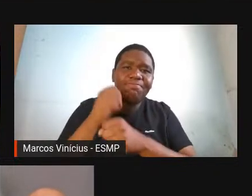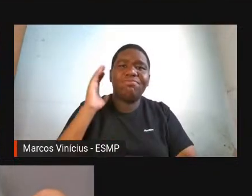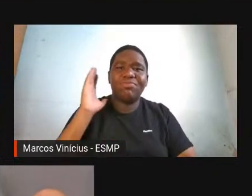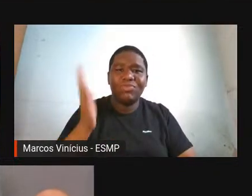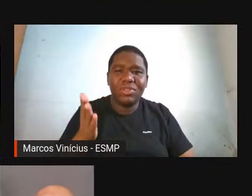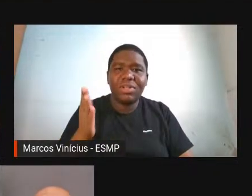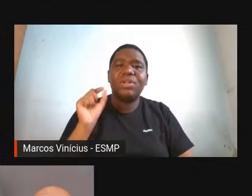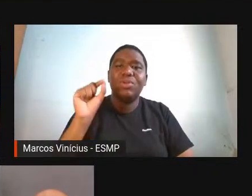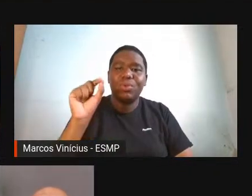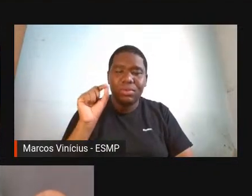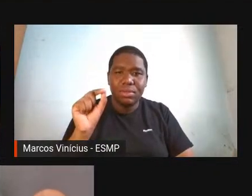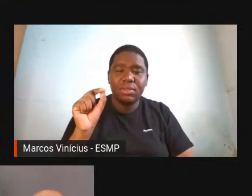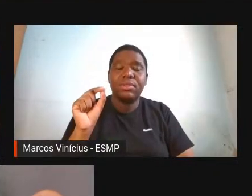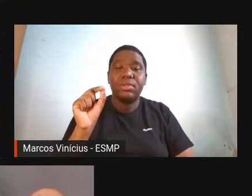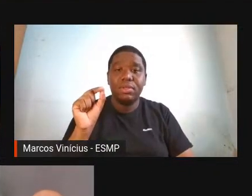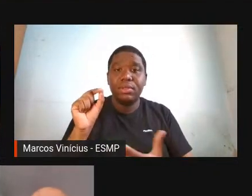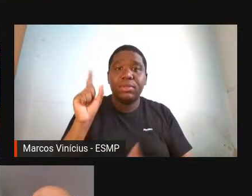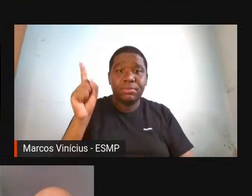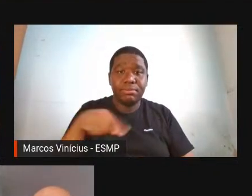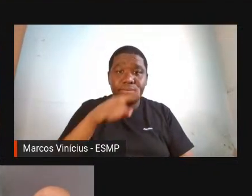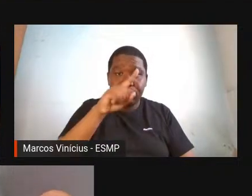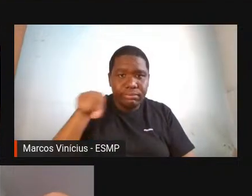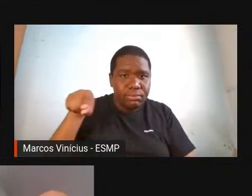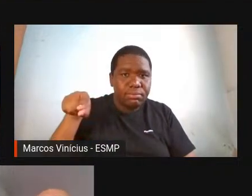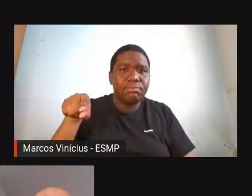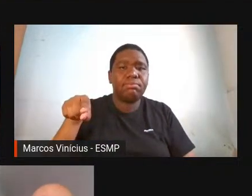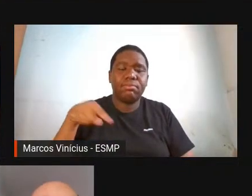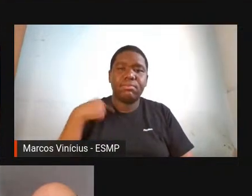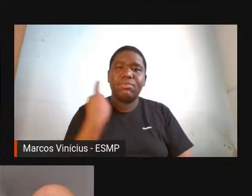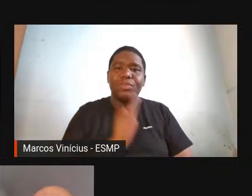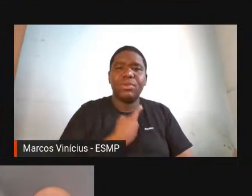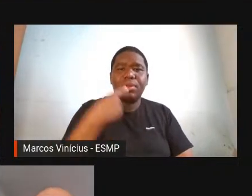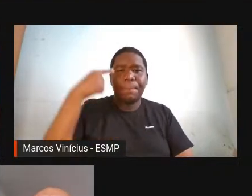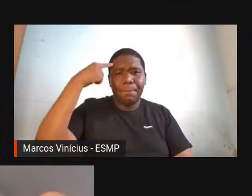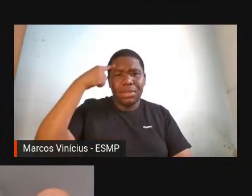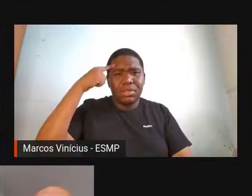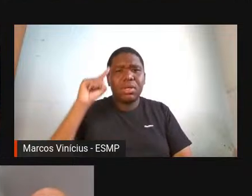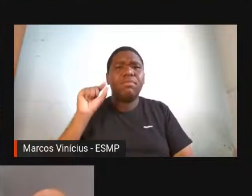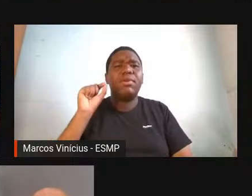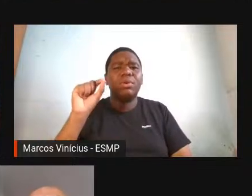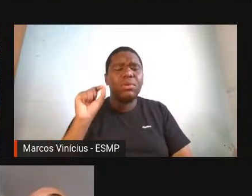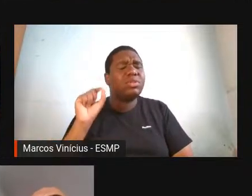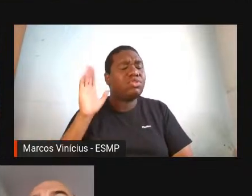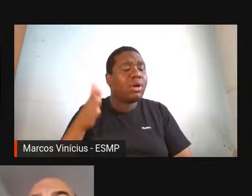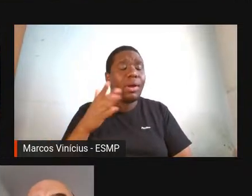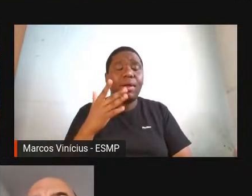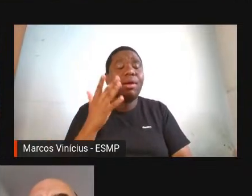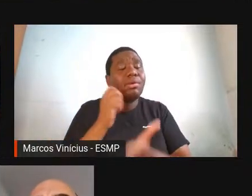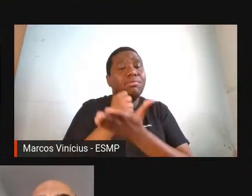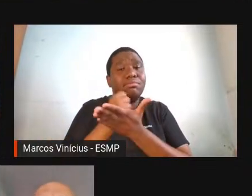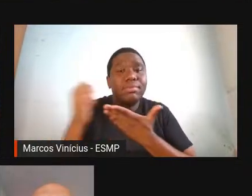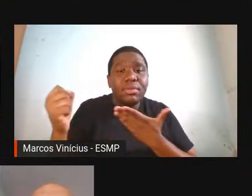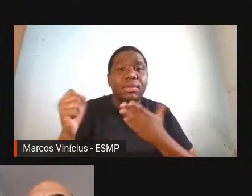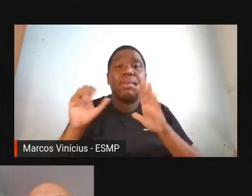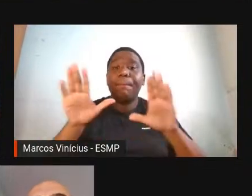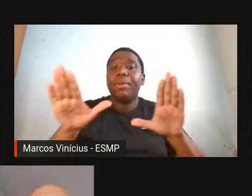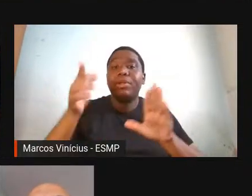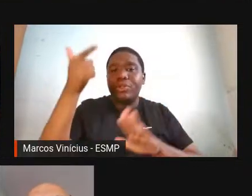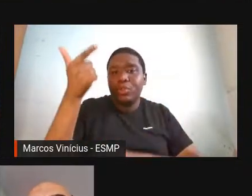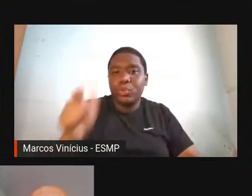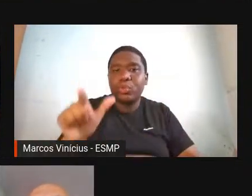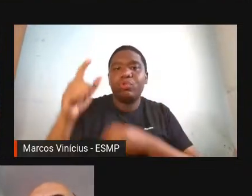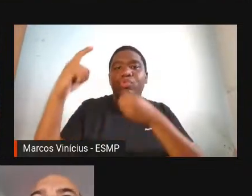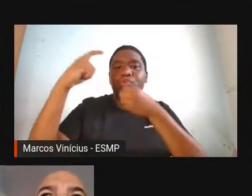vamos dizer assim, combatidas e se pensava já exterminadas, voltou ao país com